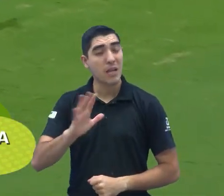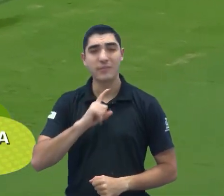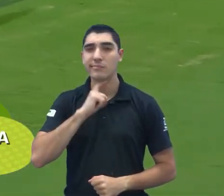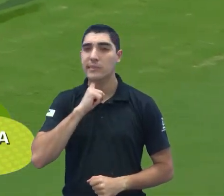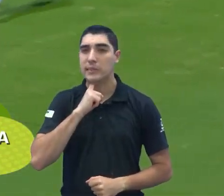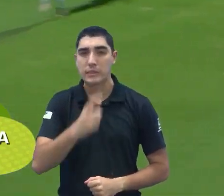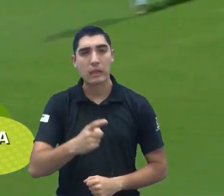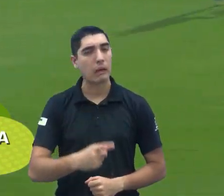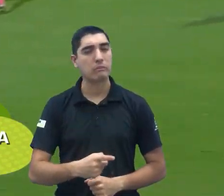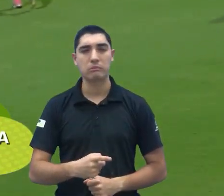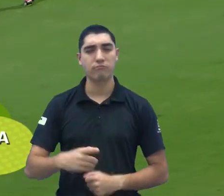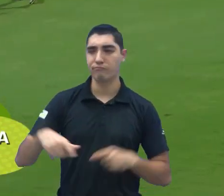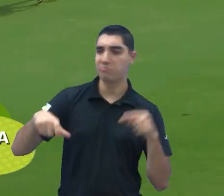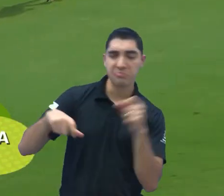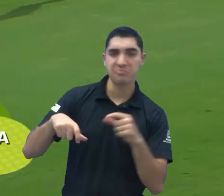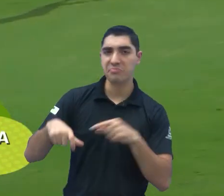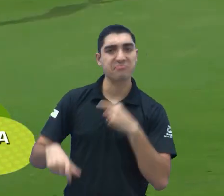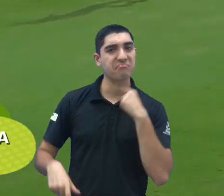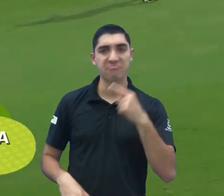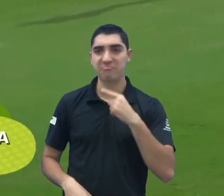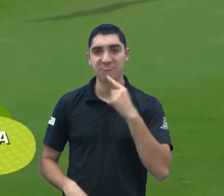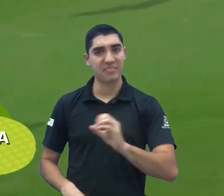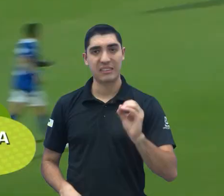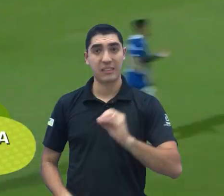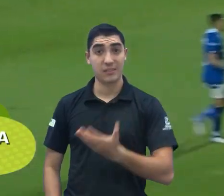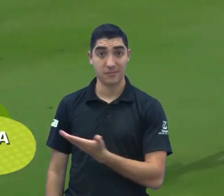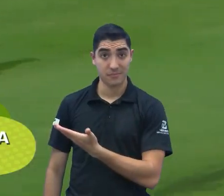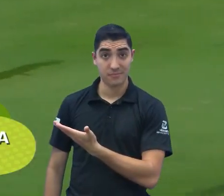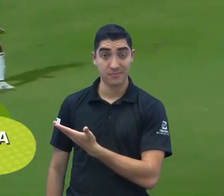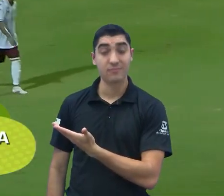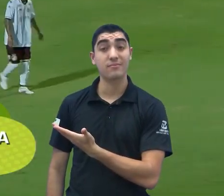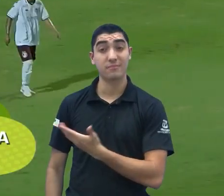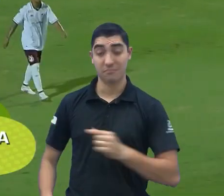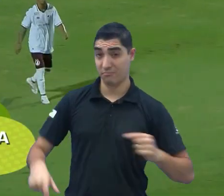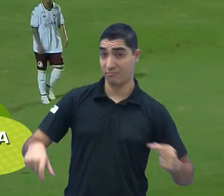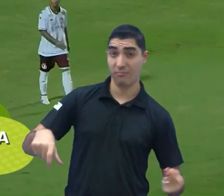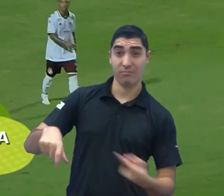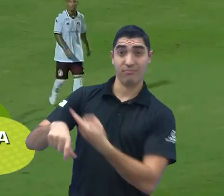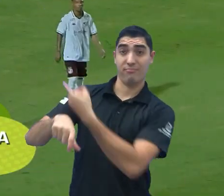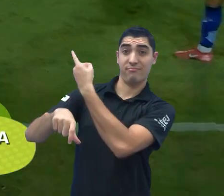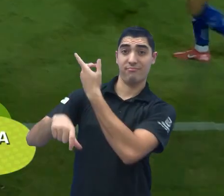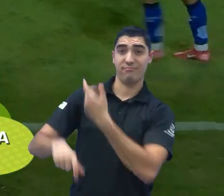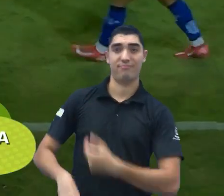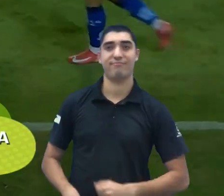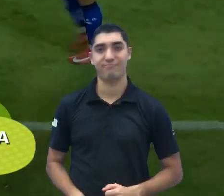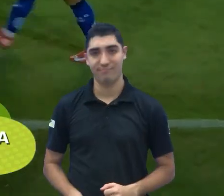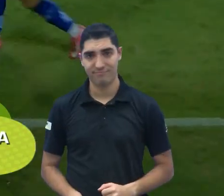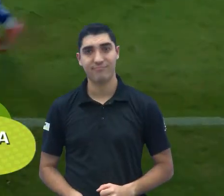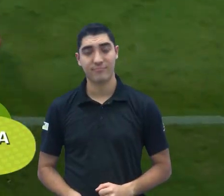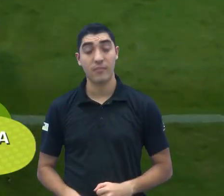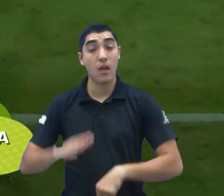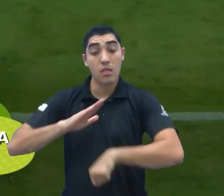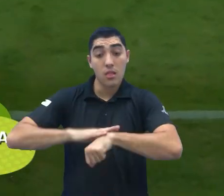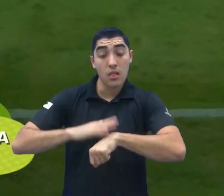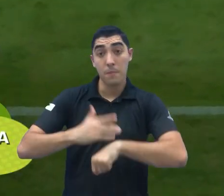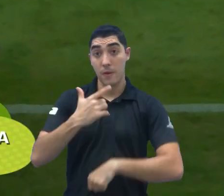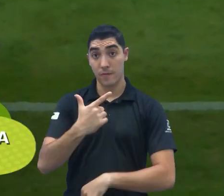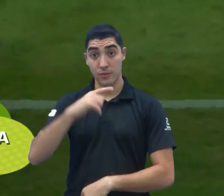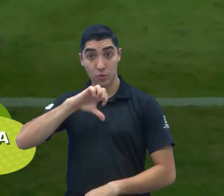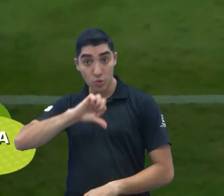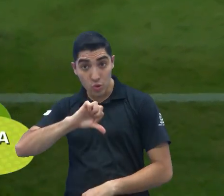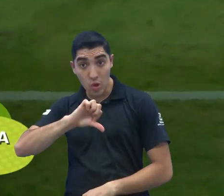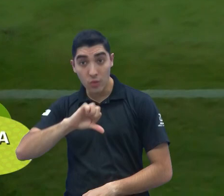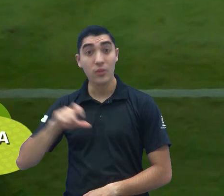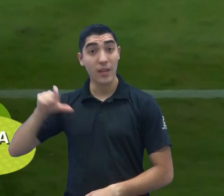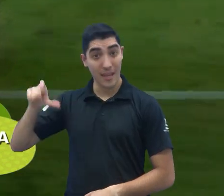ataque da Águia. Nessa oportunidade, Clecione isolou. Aos 29, ele saiu para